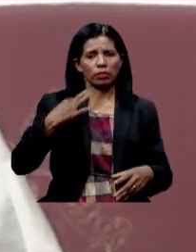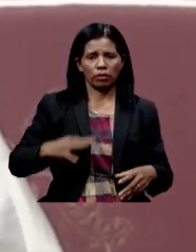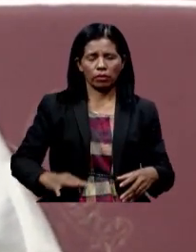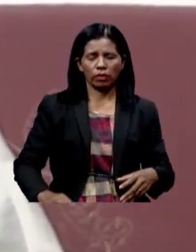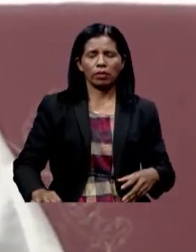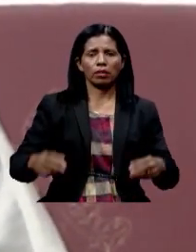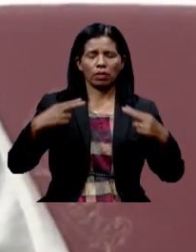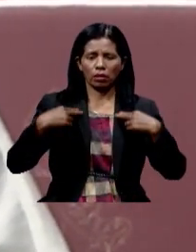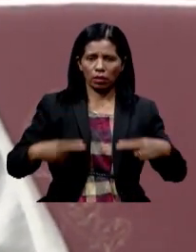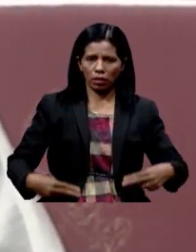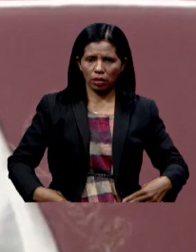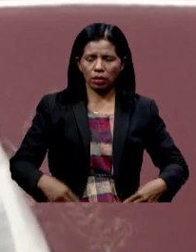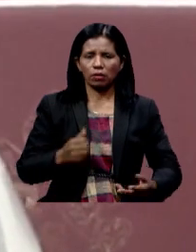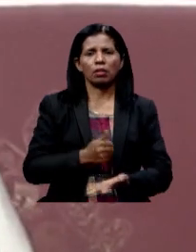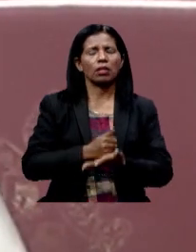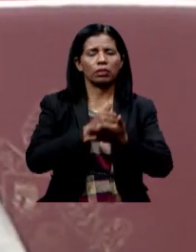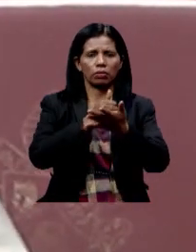da solidariedade.